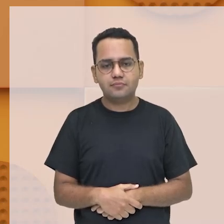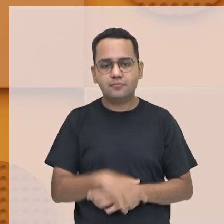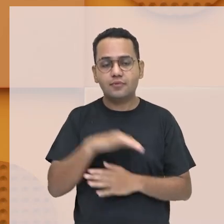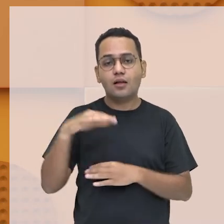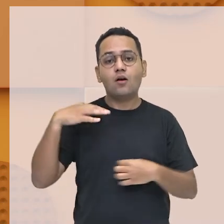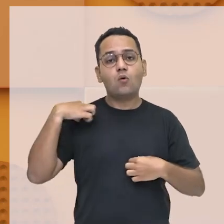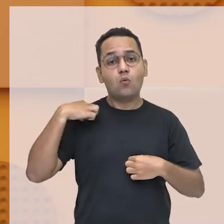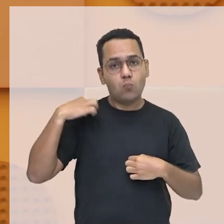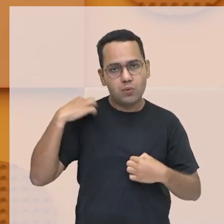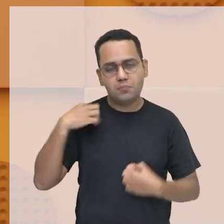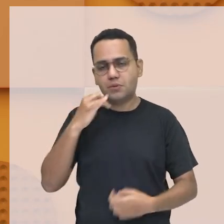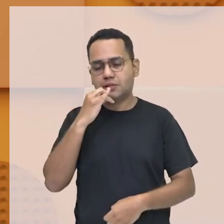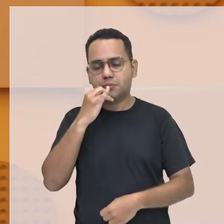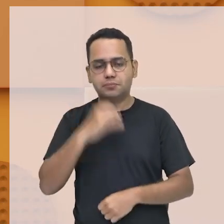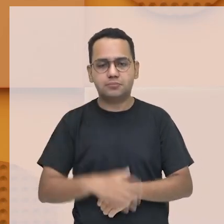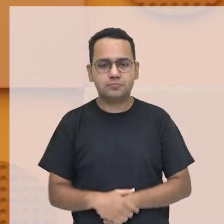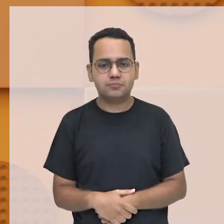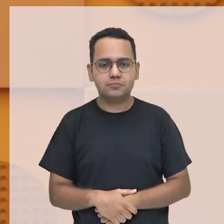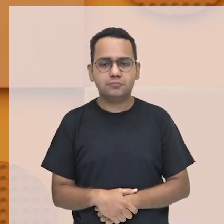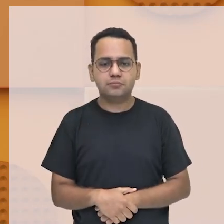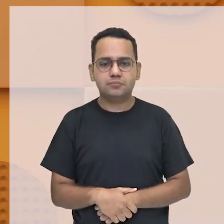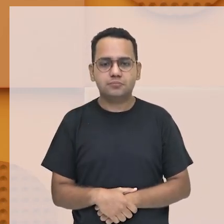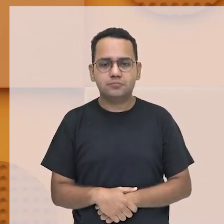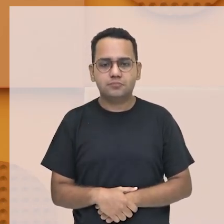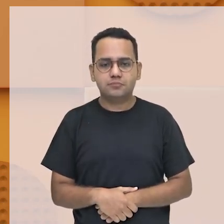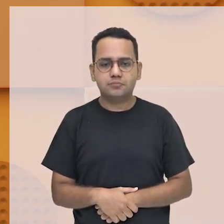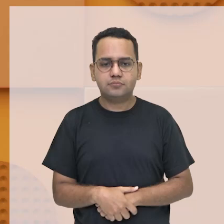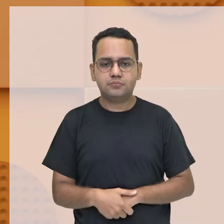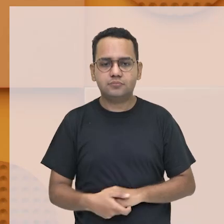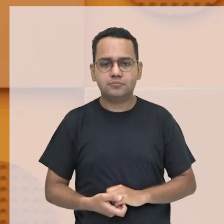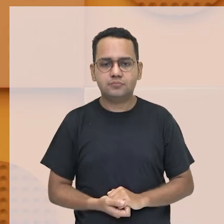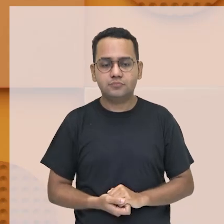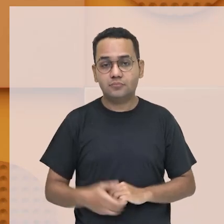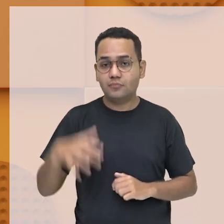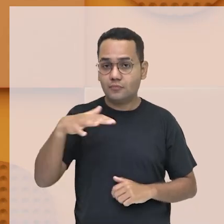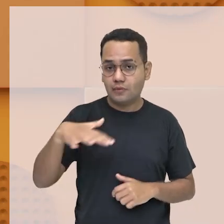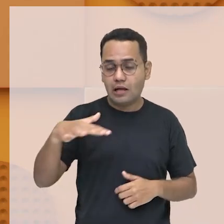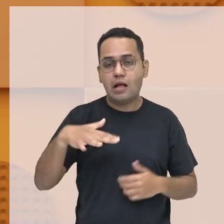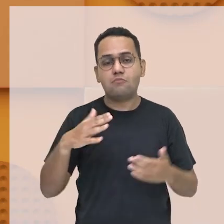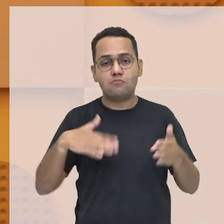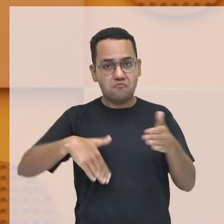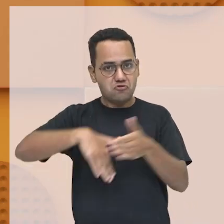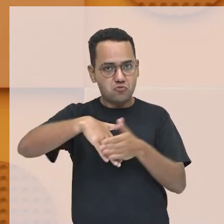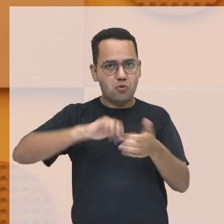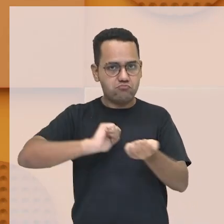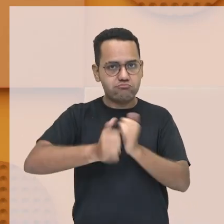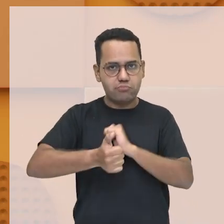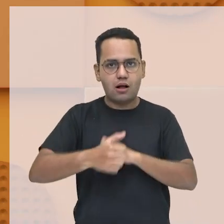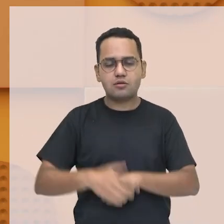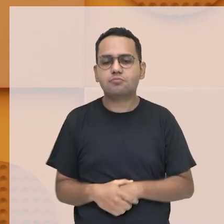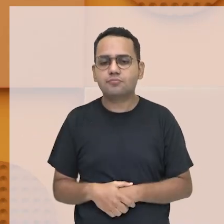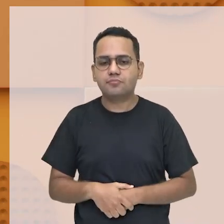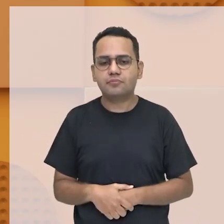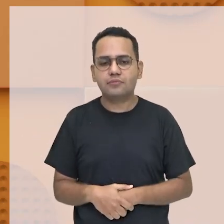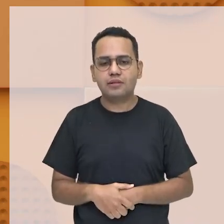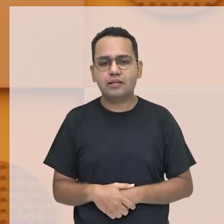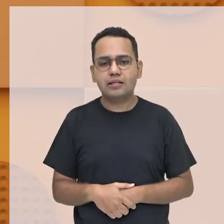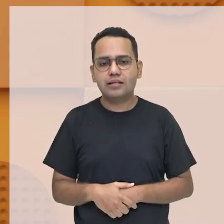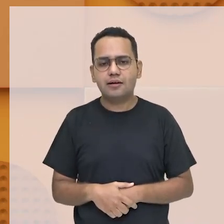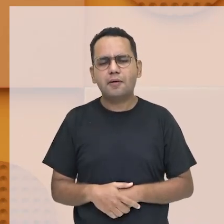O vestuário, especialmente aí no meio dos esportes, tem ficado assim